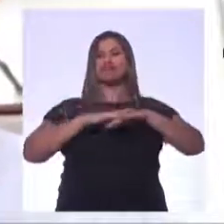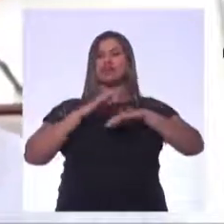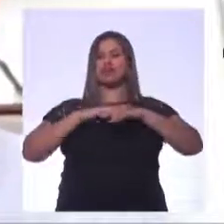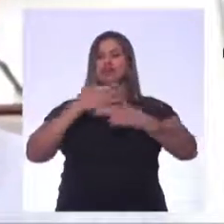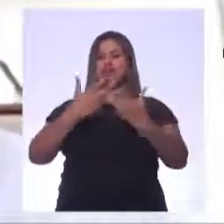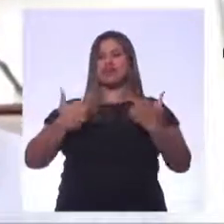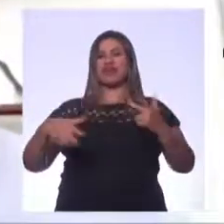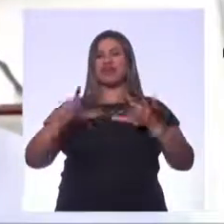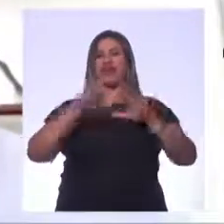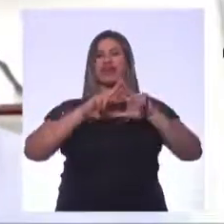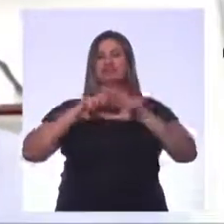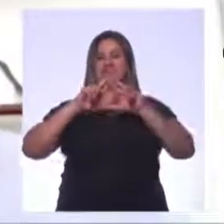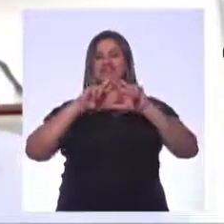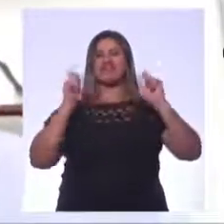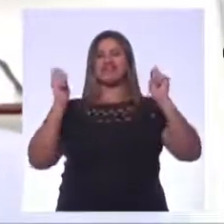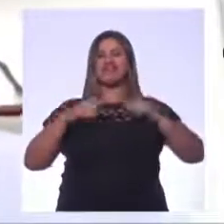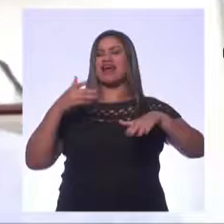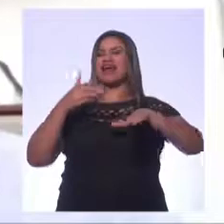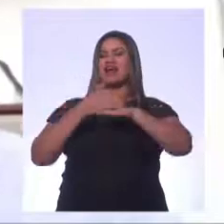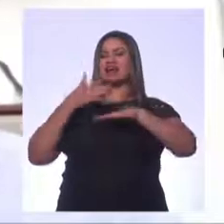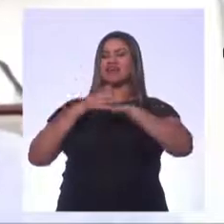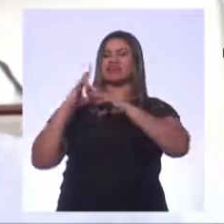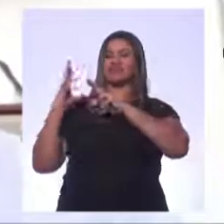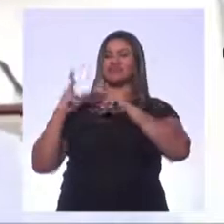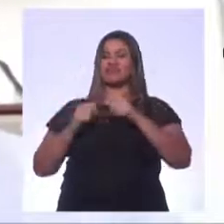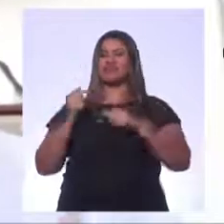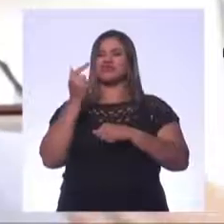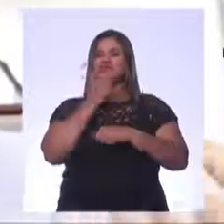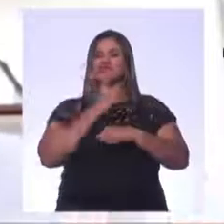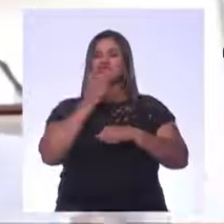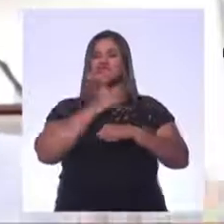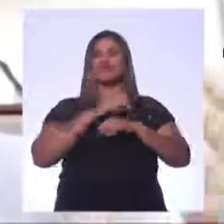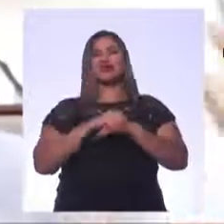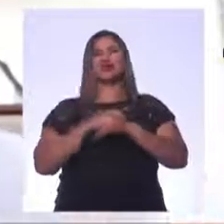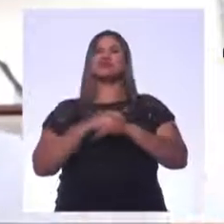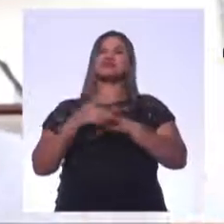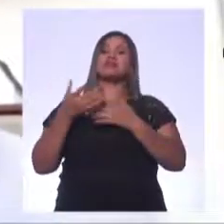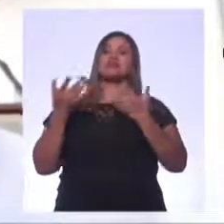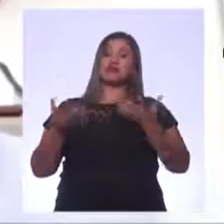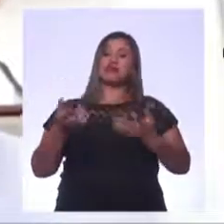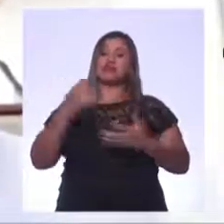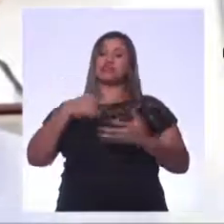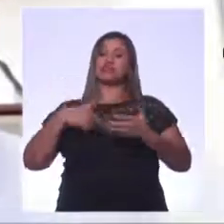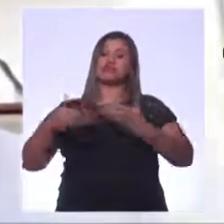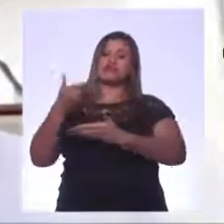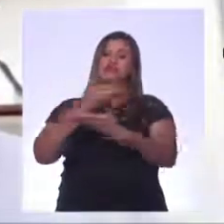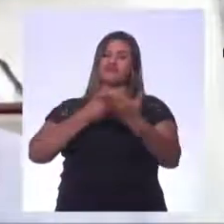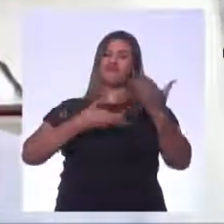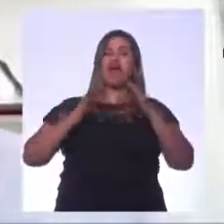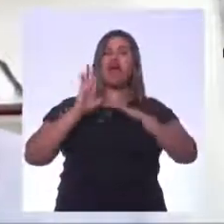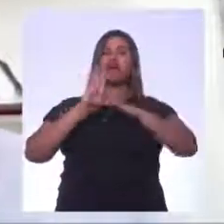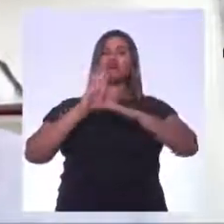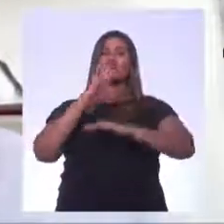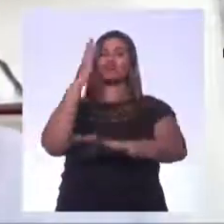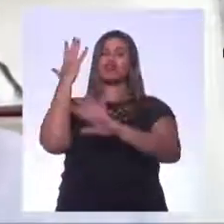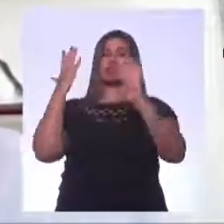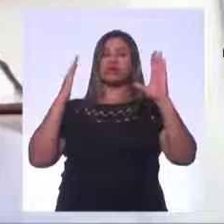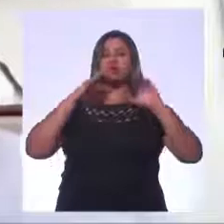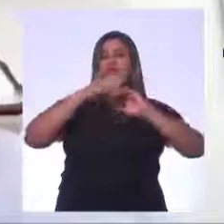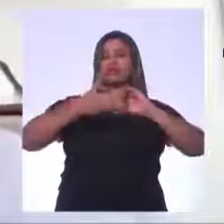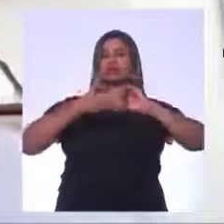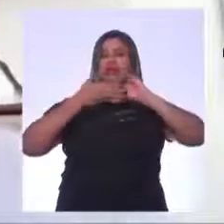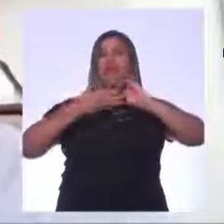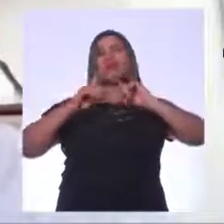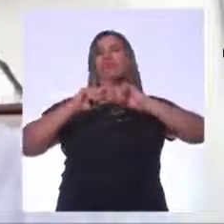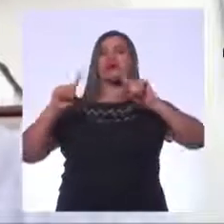materiais recicláveis de fácil acesso a todos vocês. Então, não só estamos colaborando com o meio ambiente, com a sustentabilidade, mas